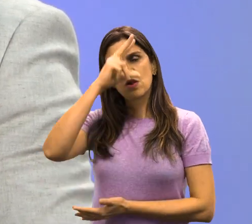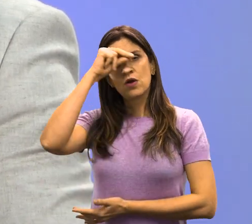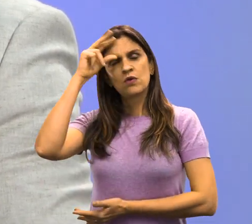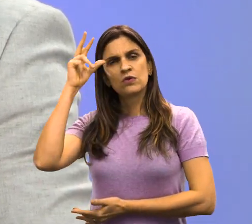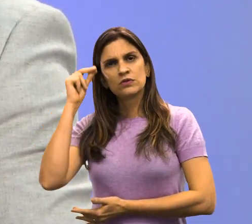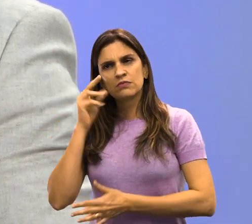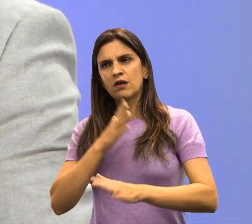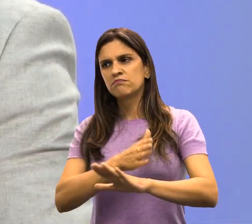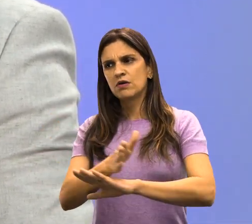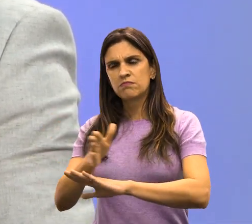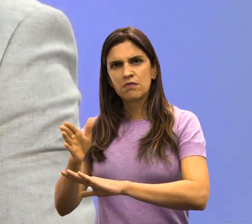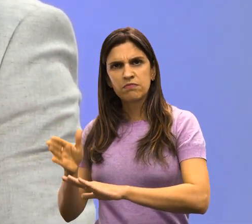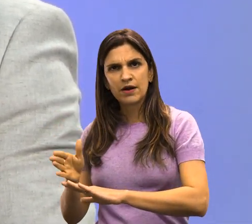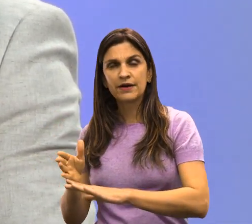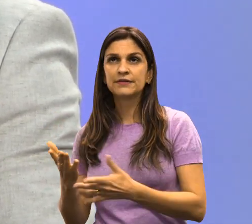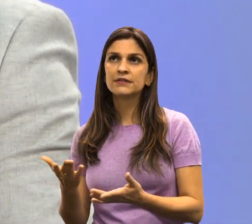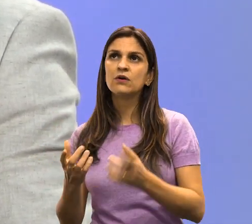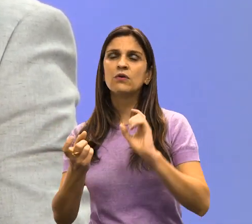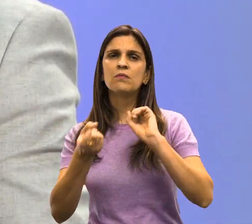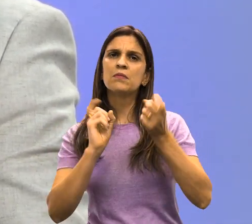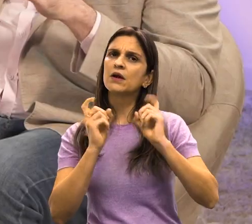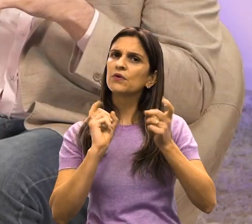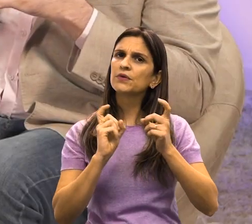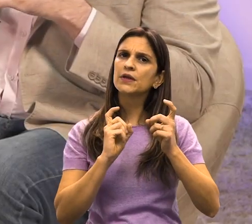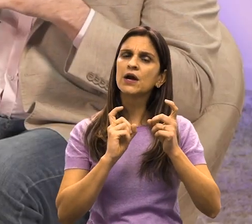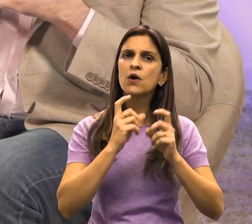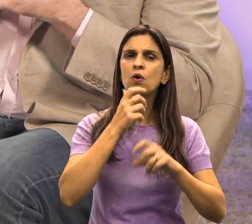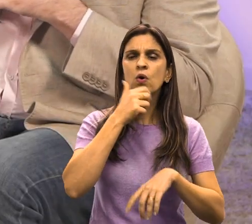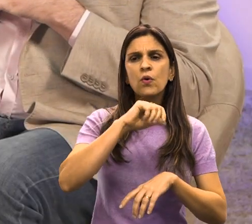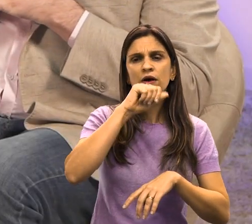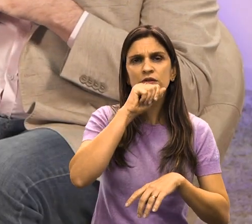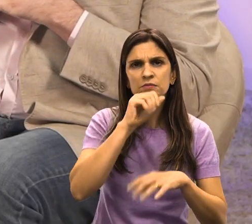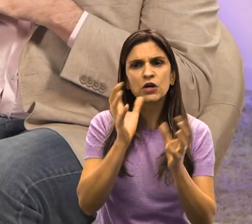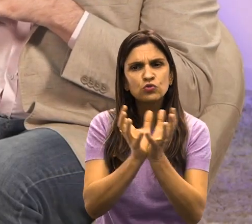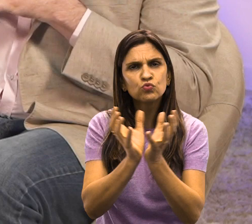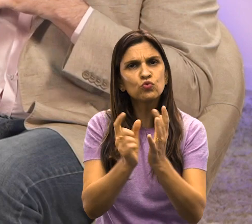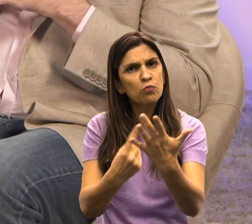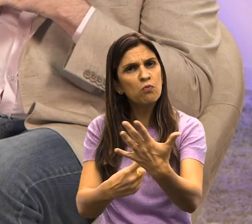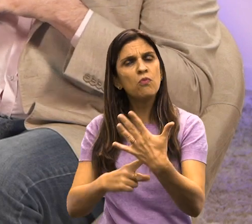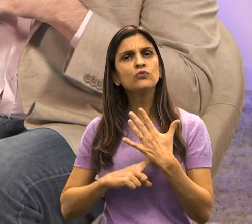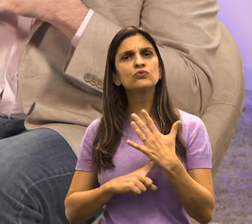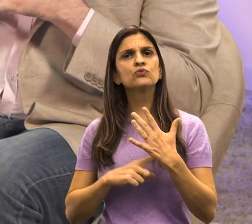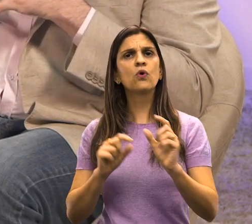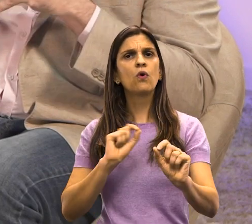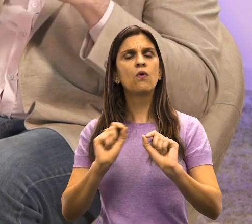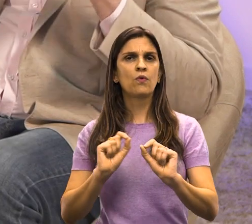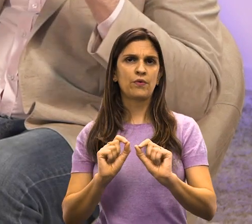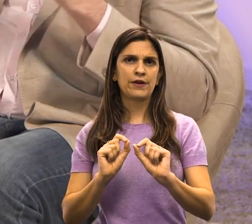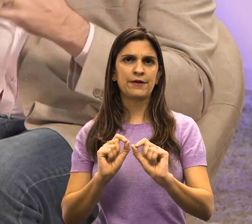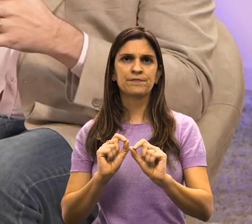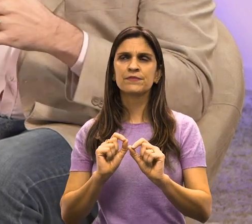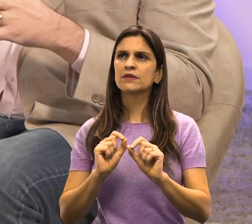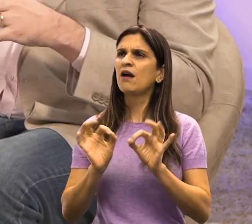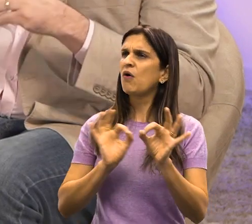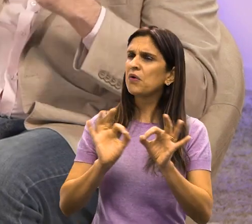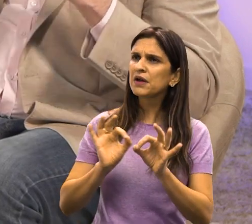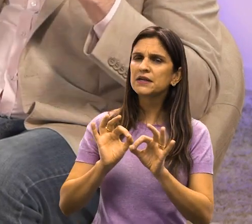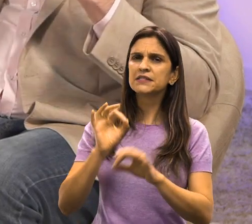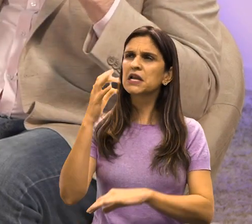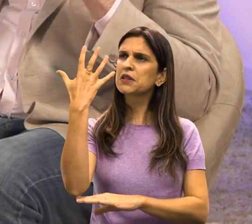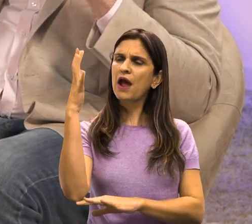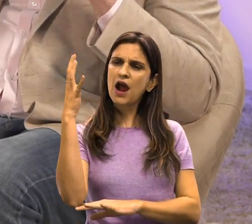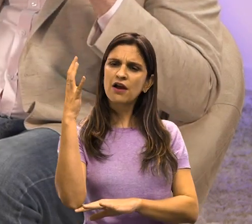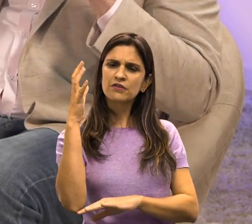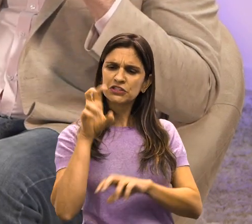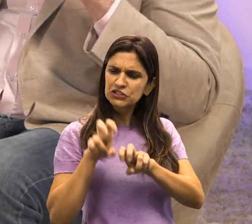poderia, e elas, numa reunião, foram bem claras, assim, ó, Juari, a gente faz debaixo de uma árvore,